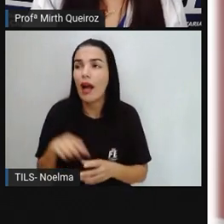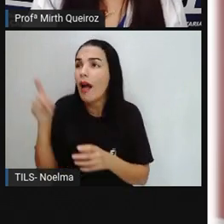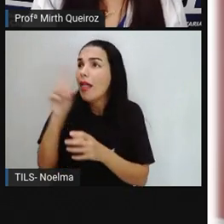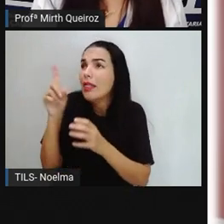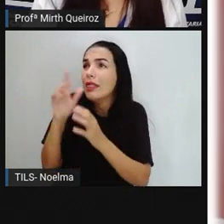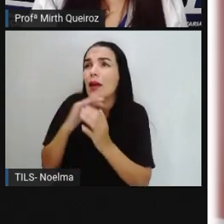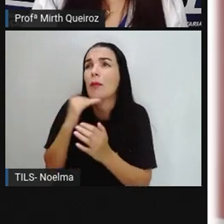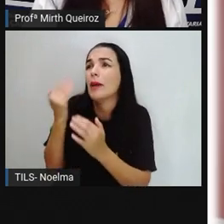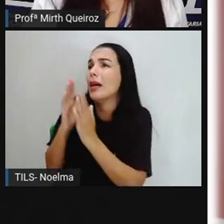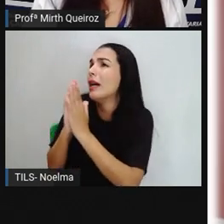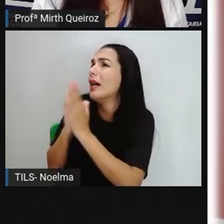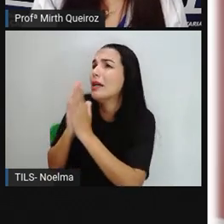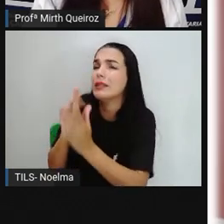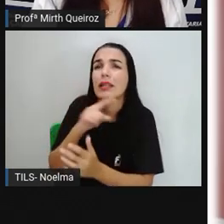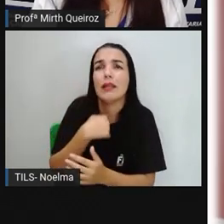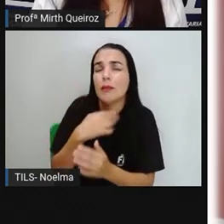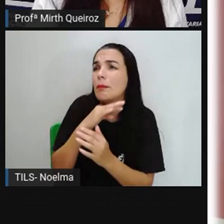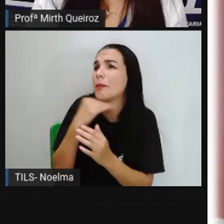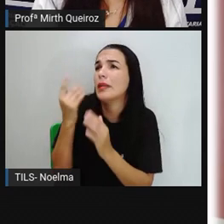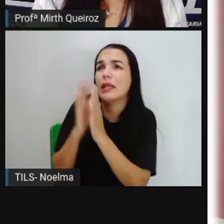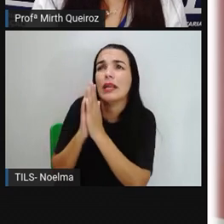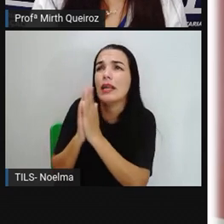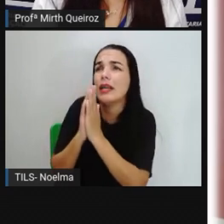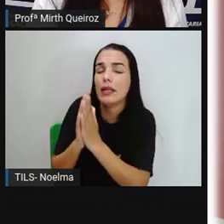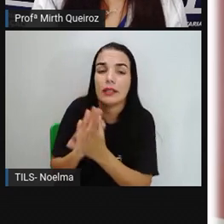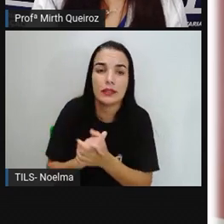"Não me mates", disse a ave.